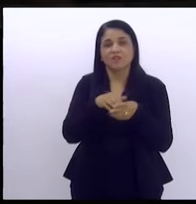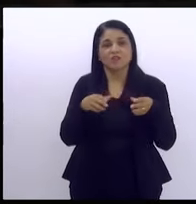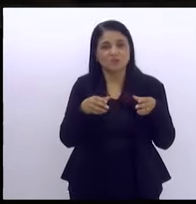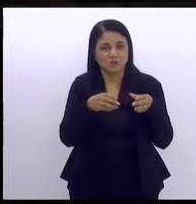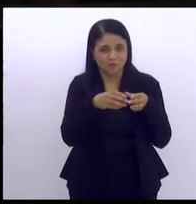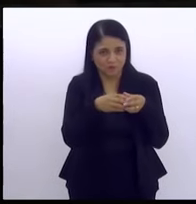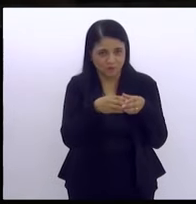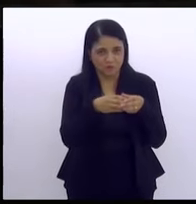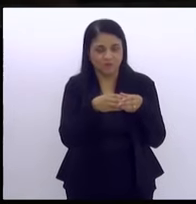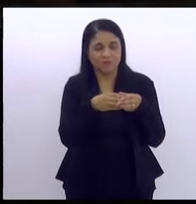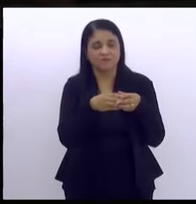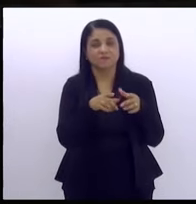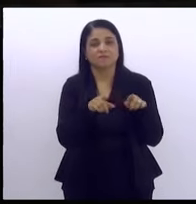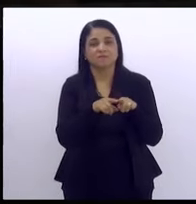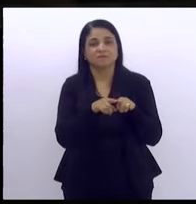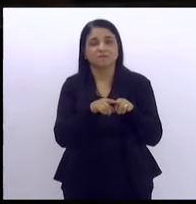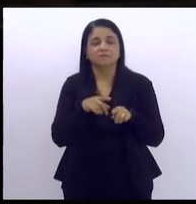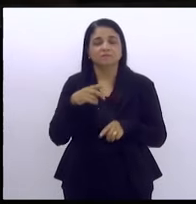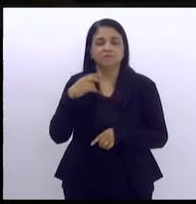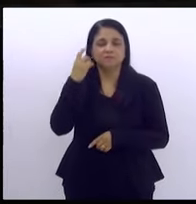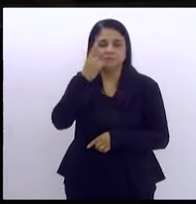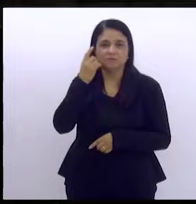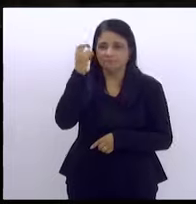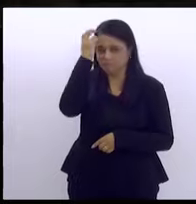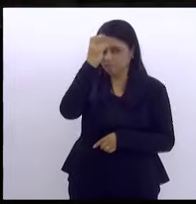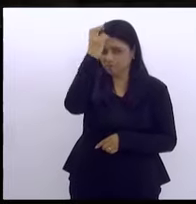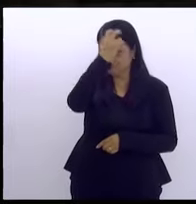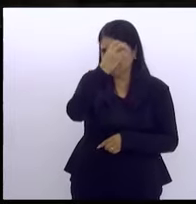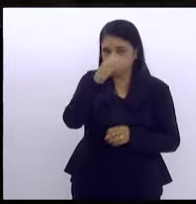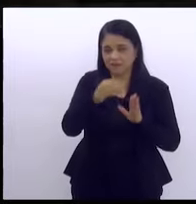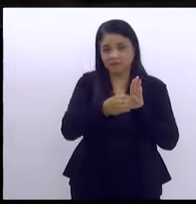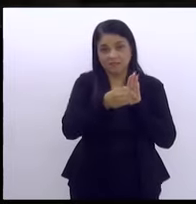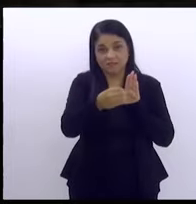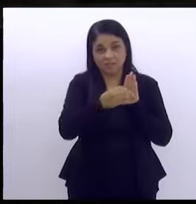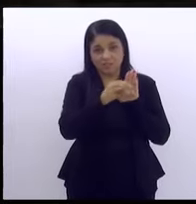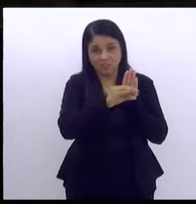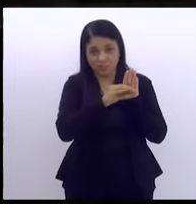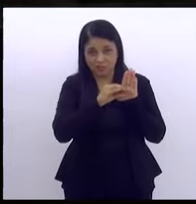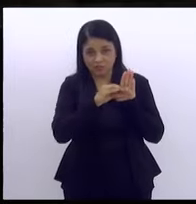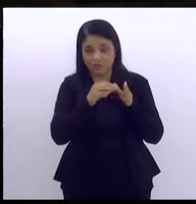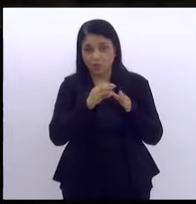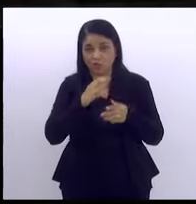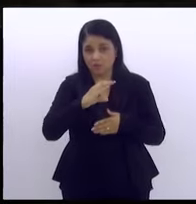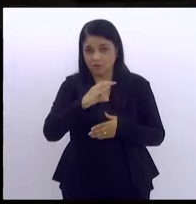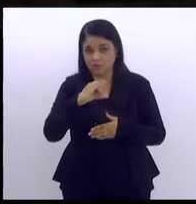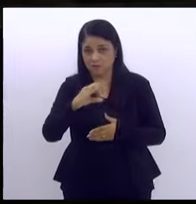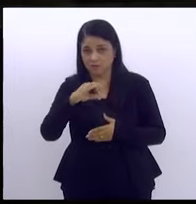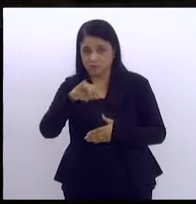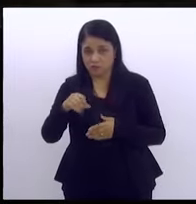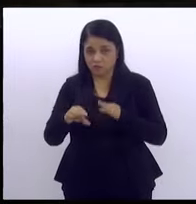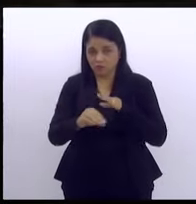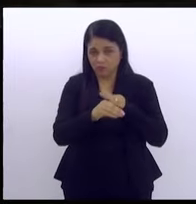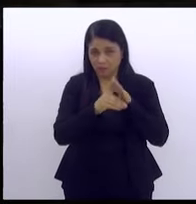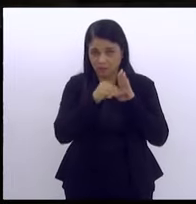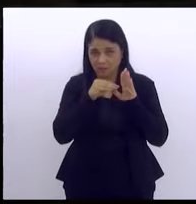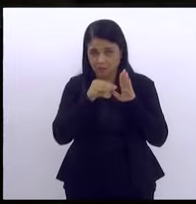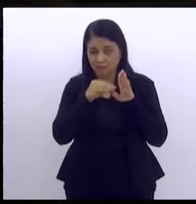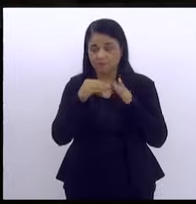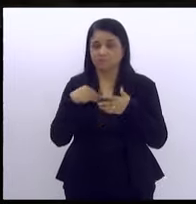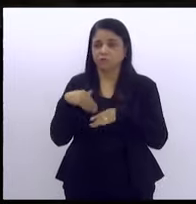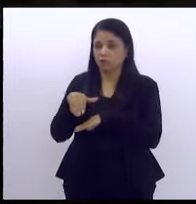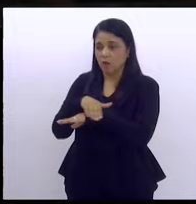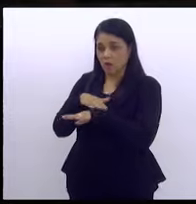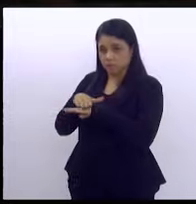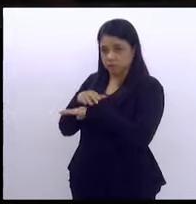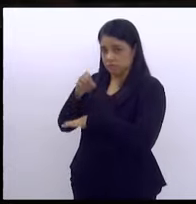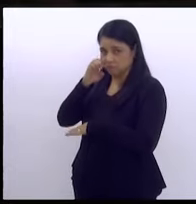inclusive a deputada Verônica Lima, que deu parecer na CCJ com emendas, conversava com a deputada Élica agora, emendas